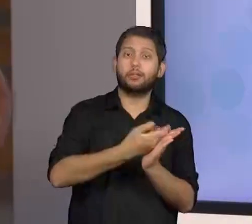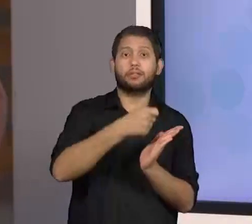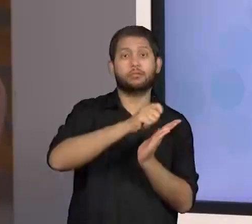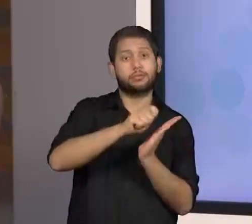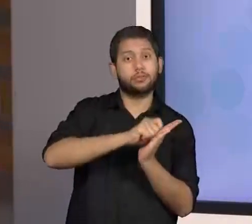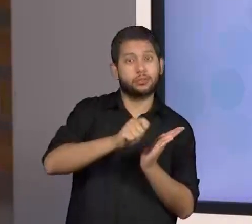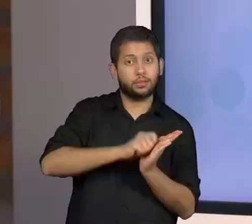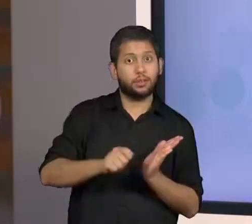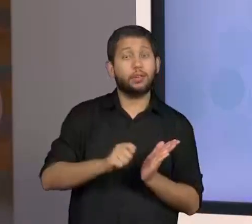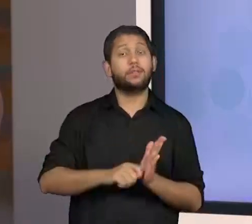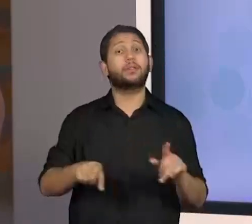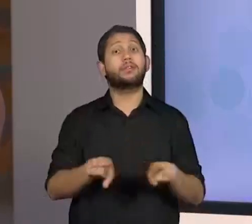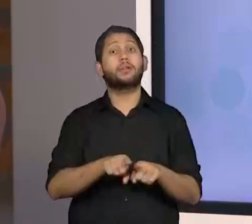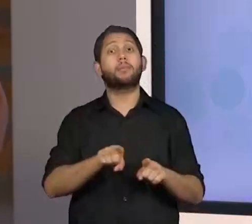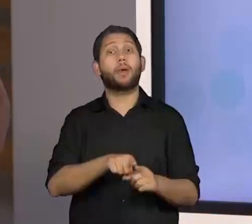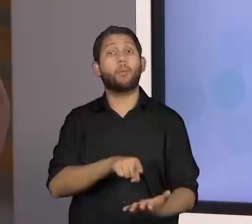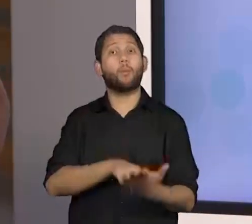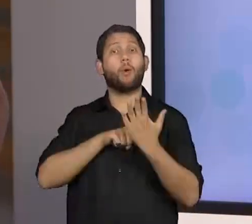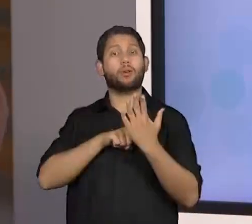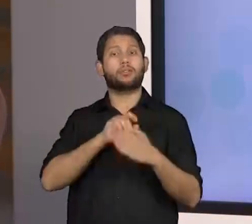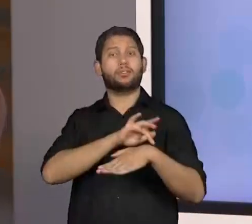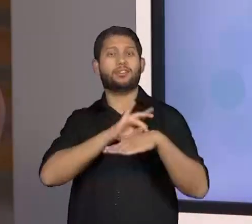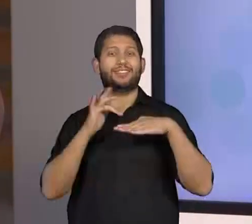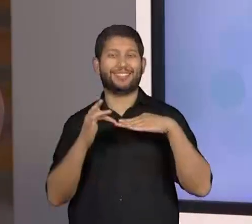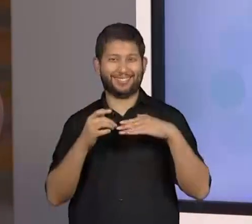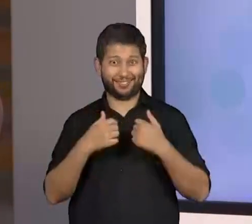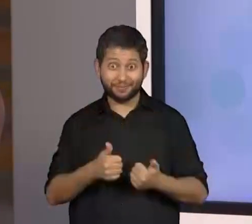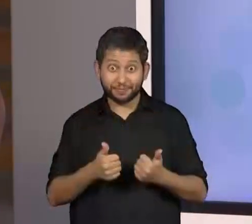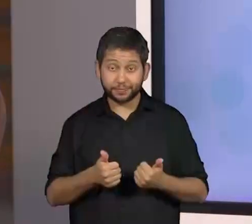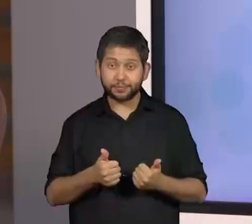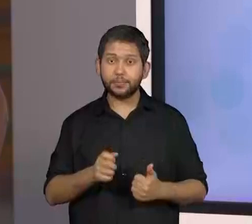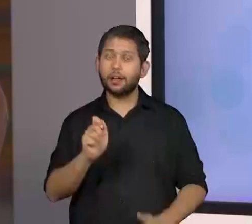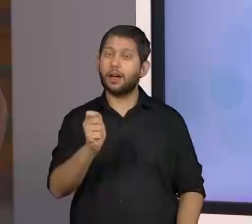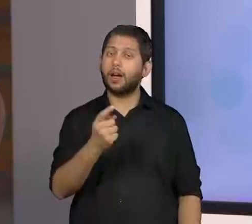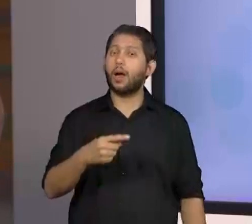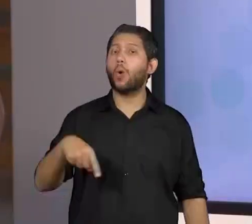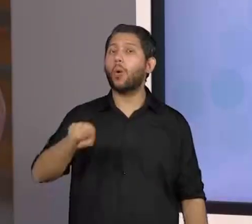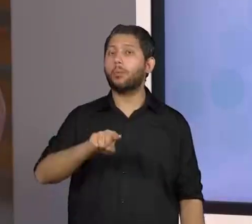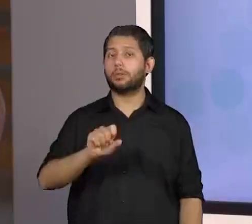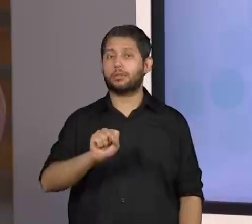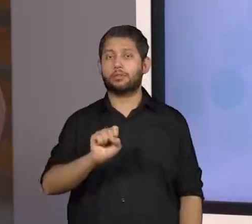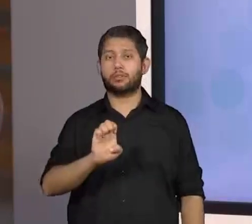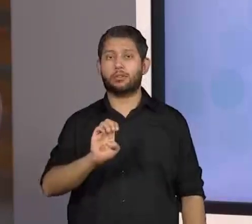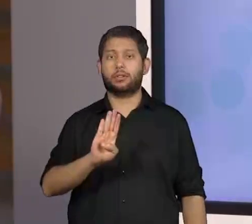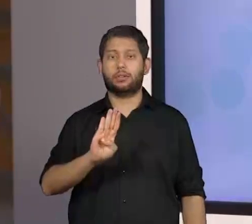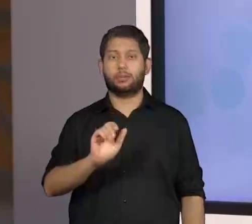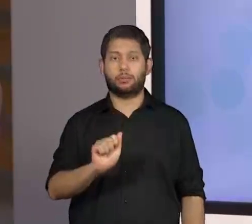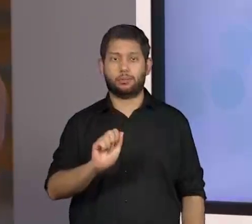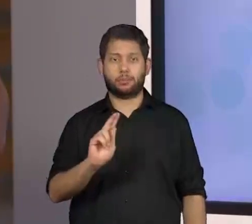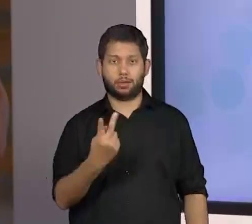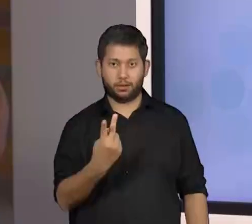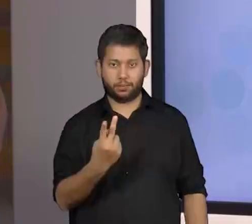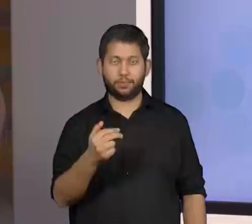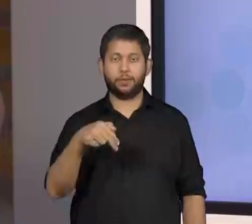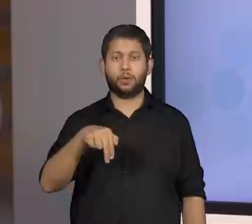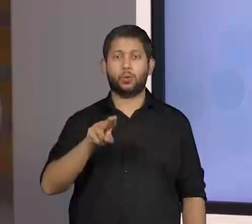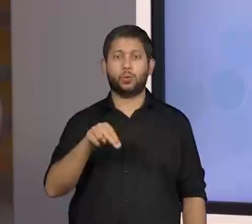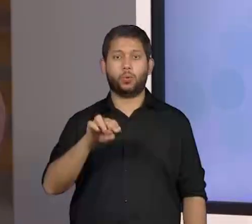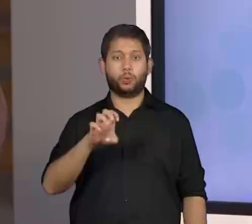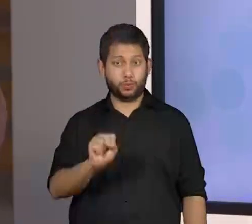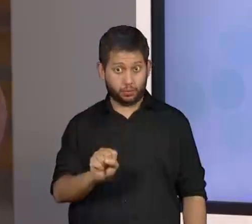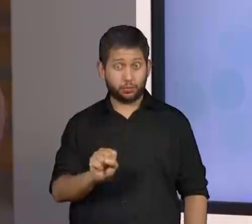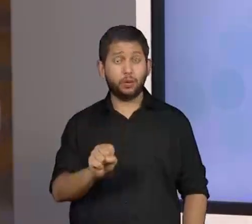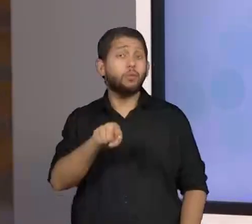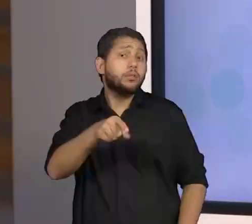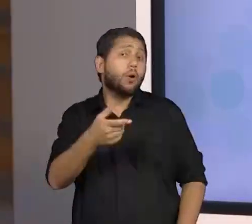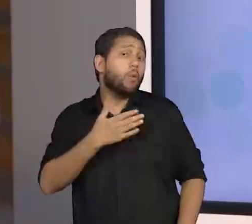me mostre aí pelas redes sociais. @sebanunes, me procura e mostra aí o quanto você tem entendido sobre as atividades